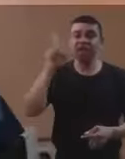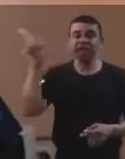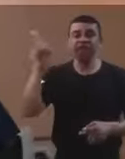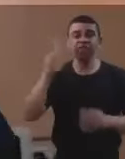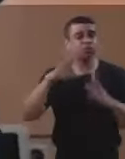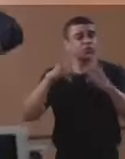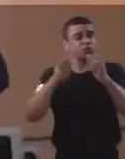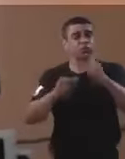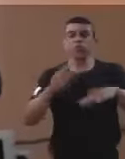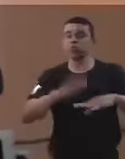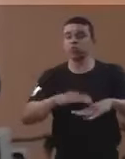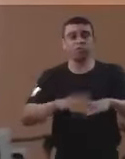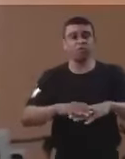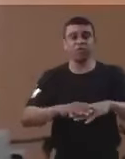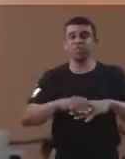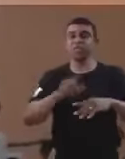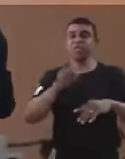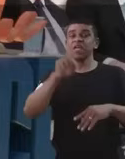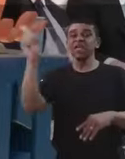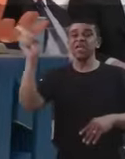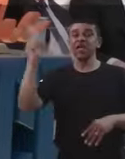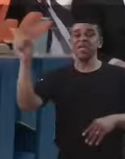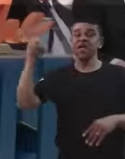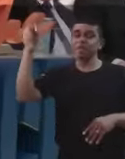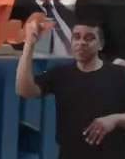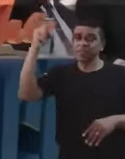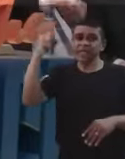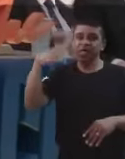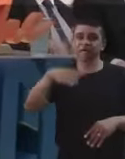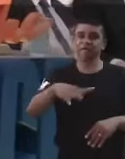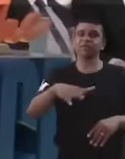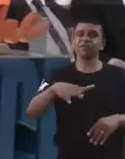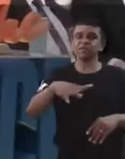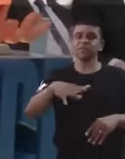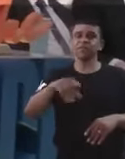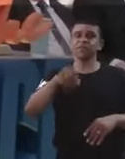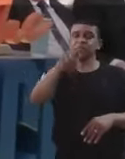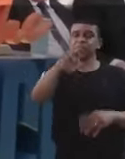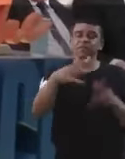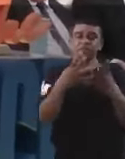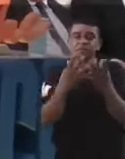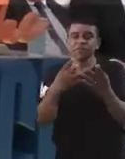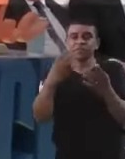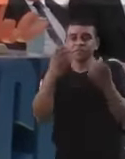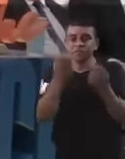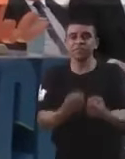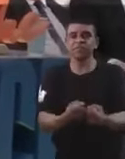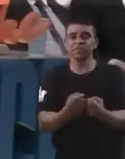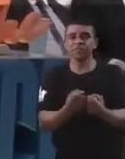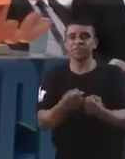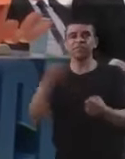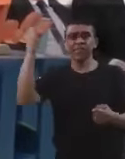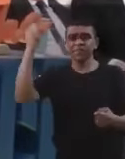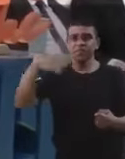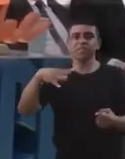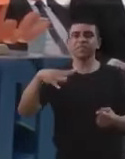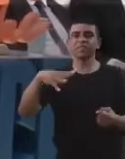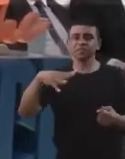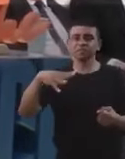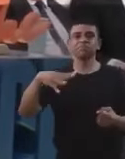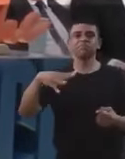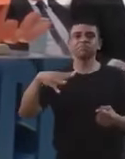Deus que ministra a graça. Quem promete riqueza em troca de adoração